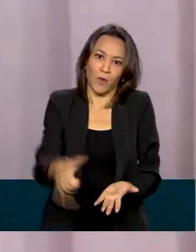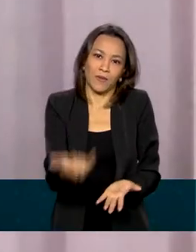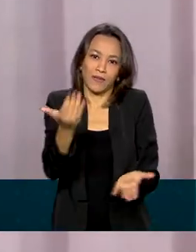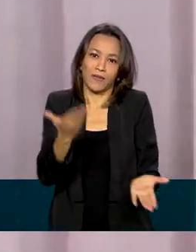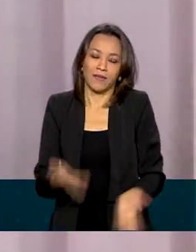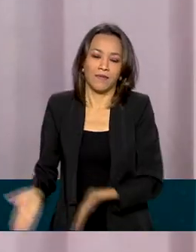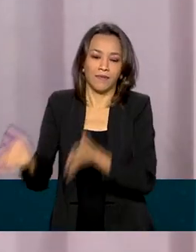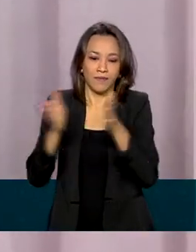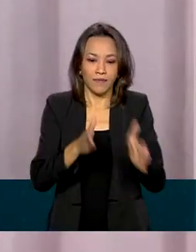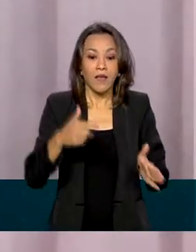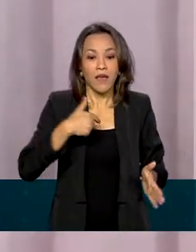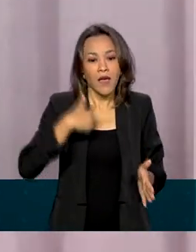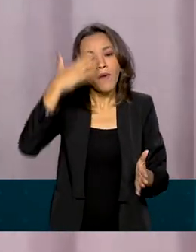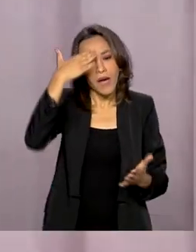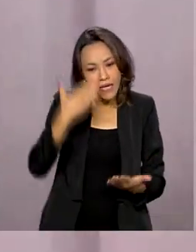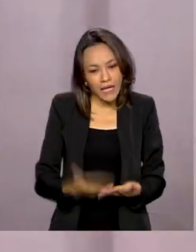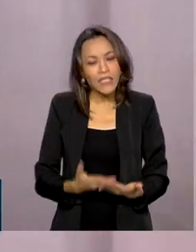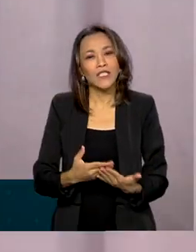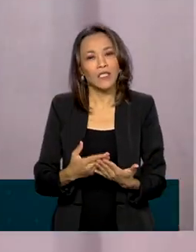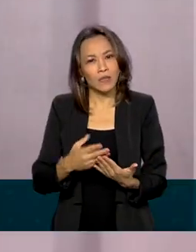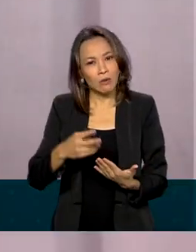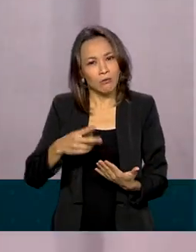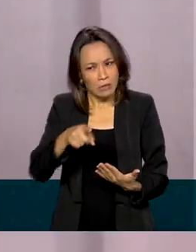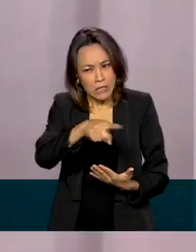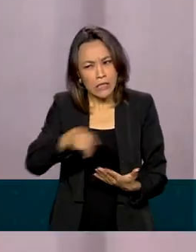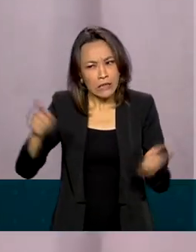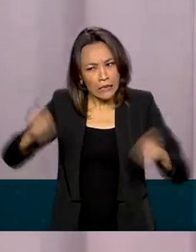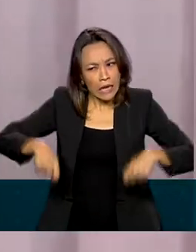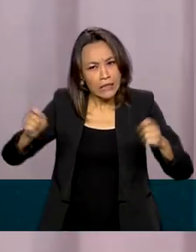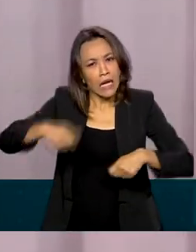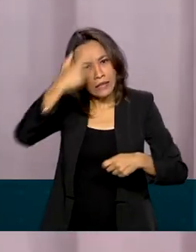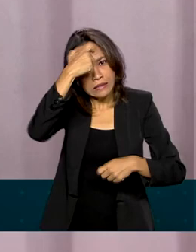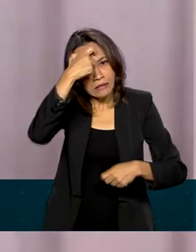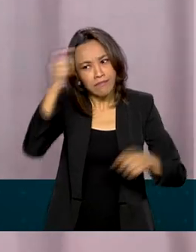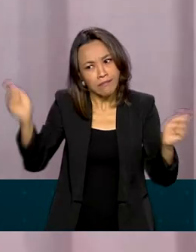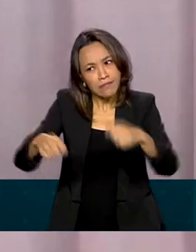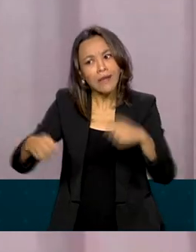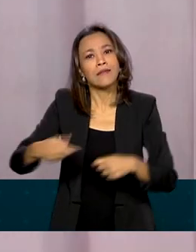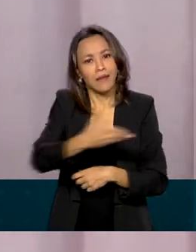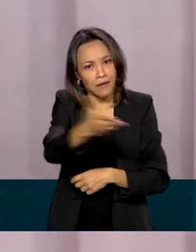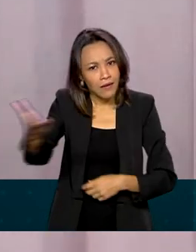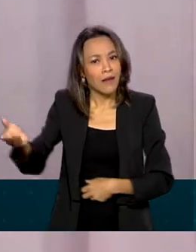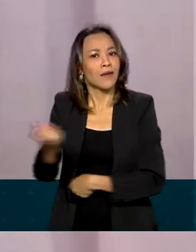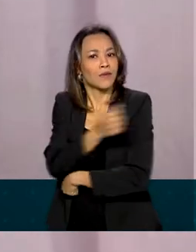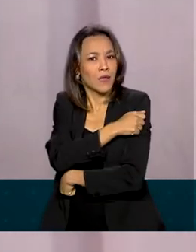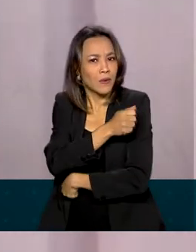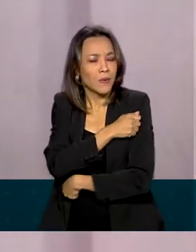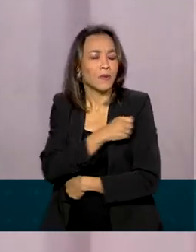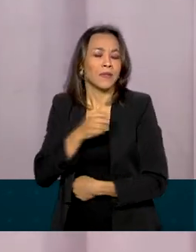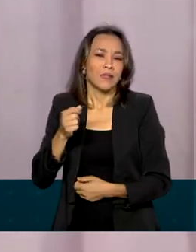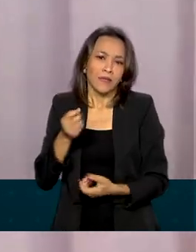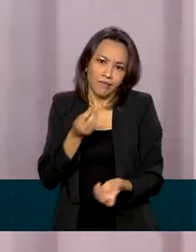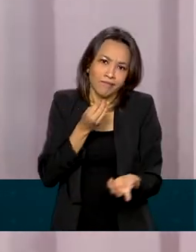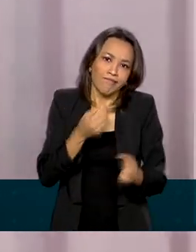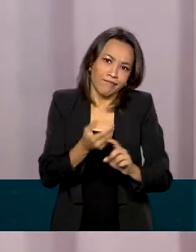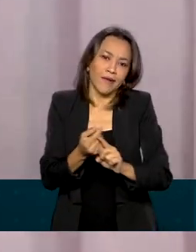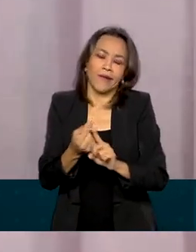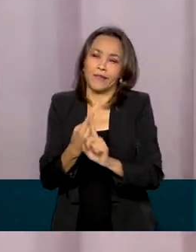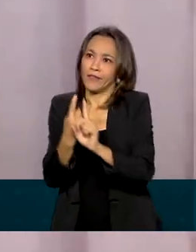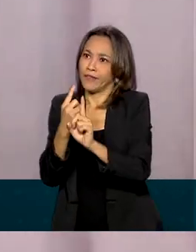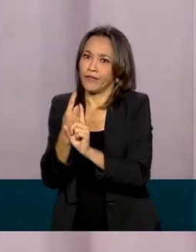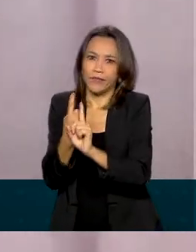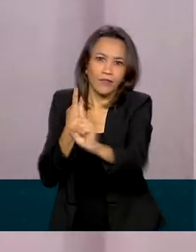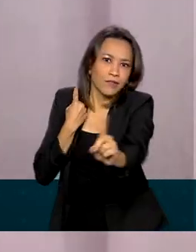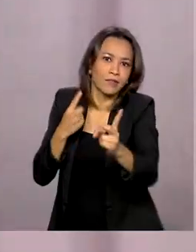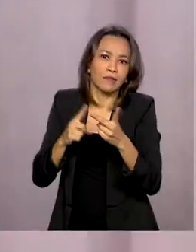acredito no potencial dos meus alunos, porque apesar de distância, obstáculos e